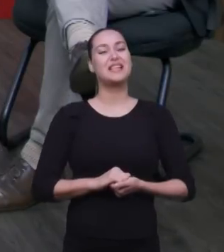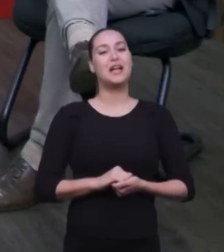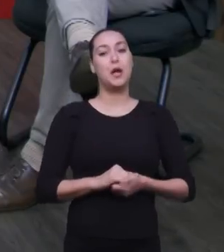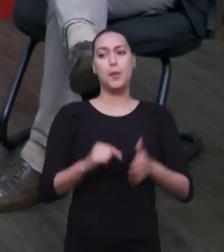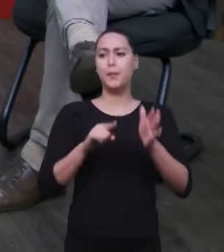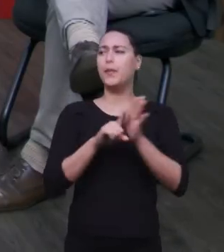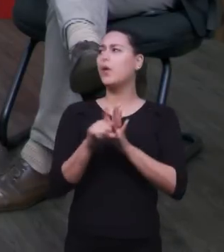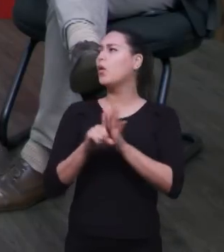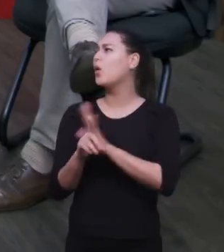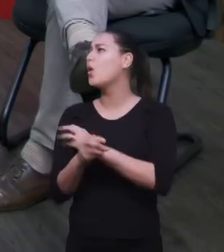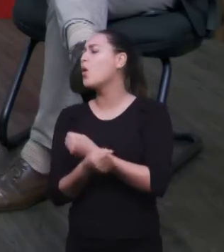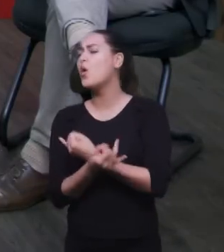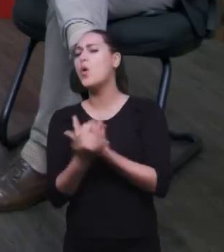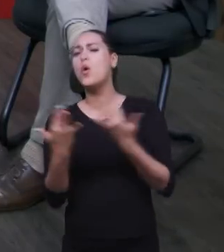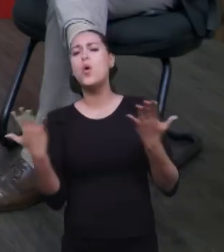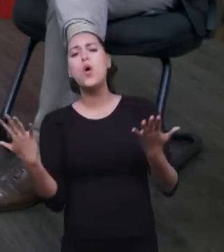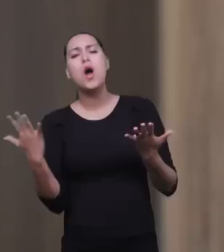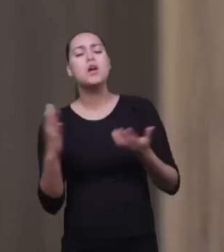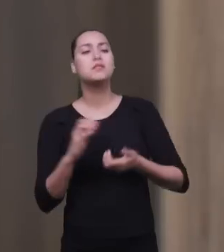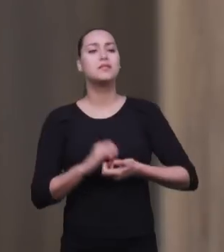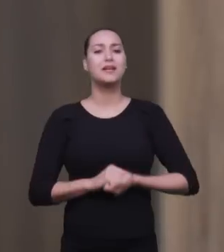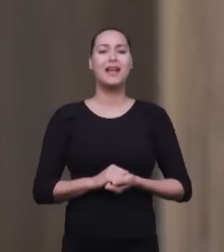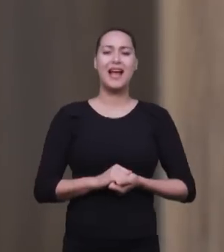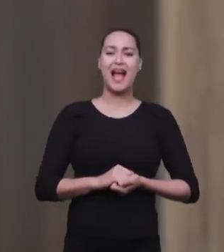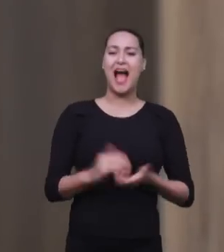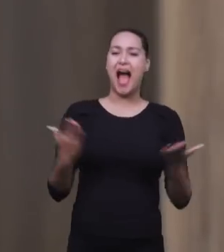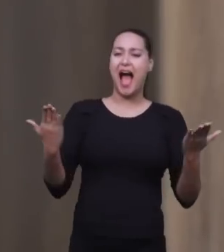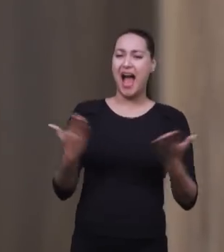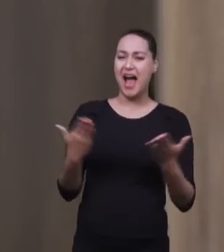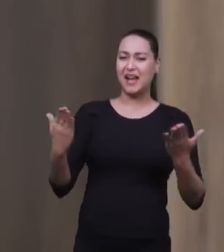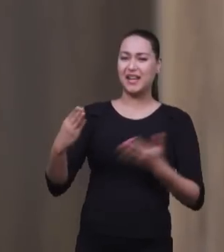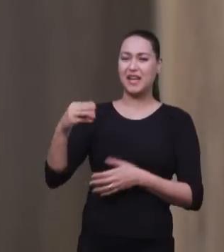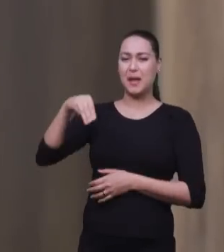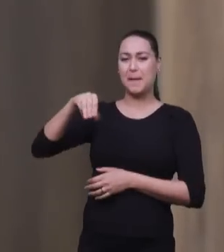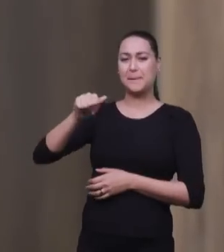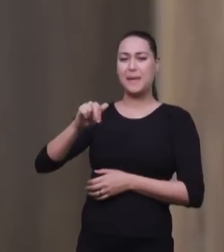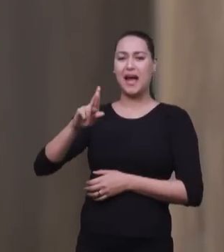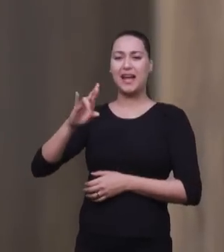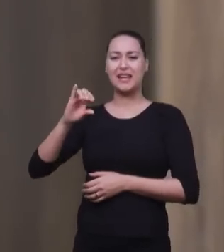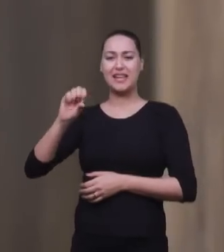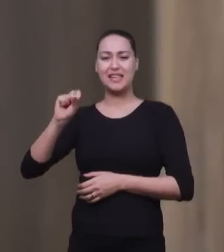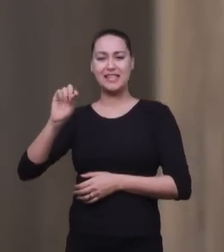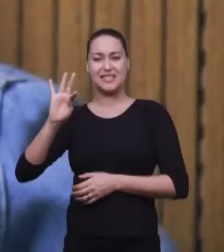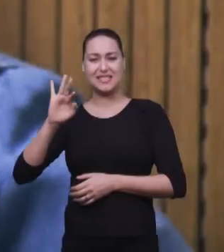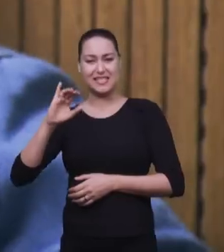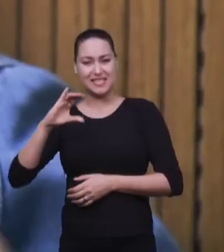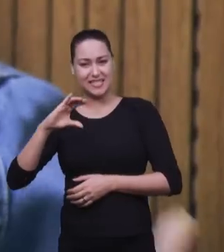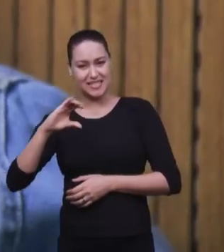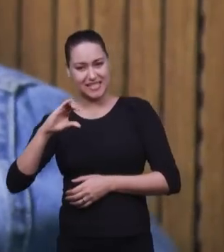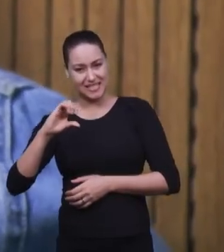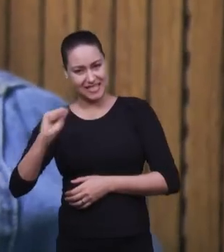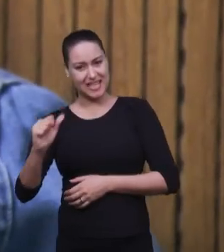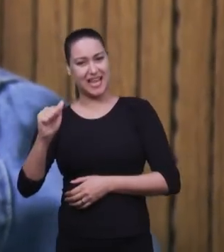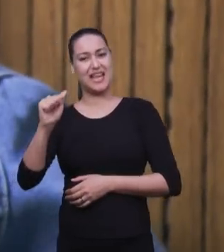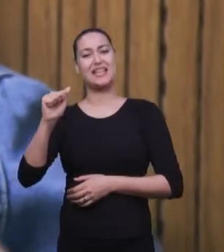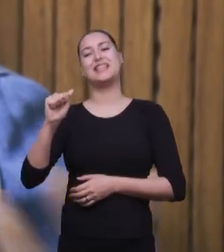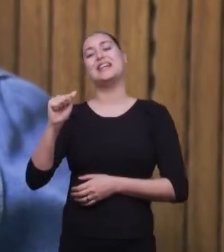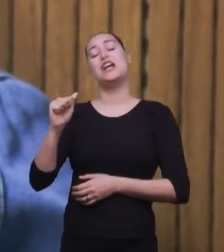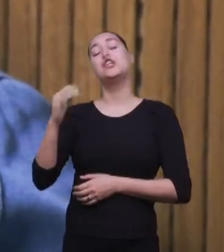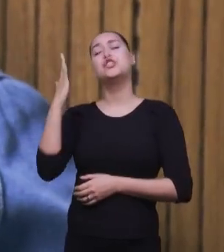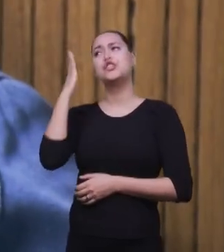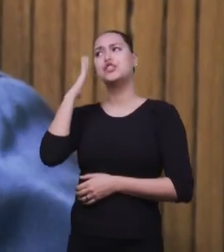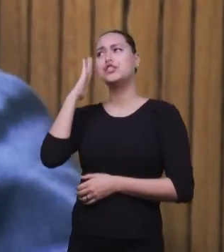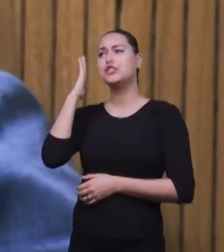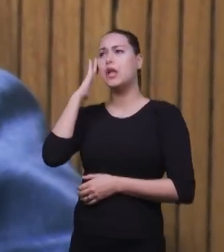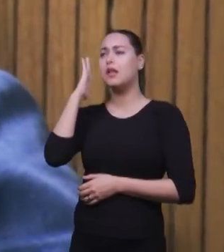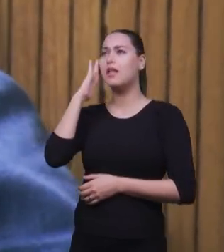no estúdio? Temos várias, pastor. Agora a gente vai com a Maritza Neto. Pode fazer sua pergunta para o pastor Gilson. Já entendemos o